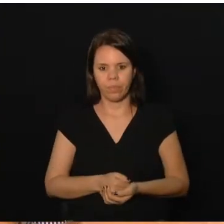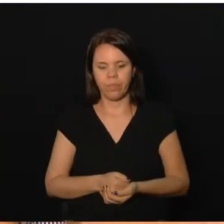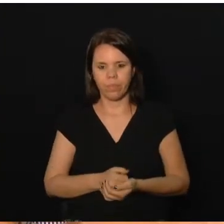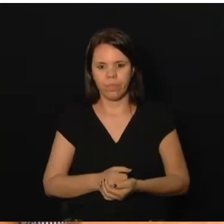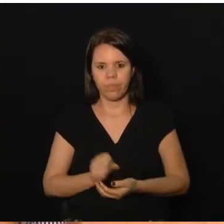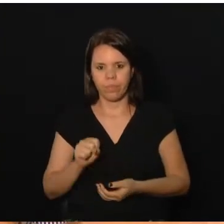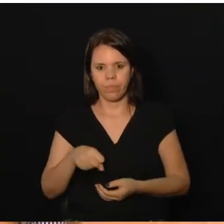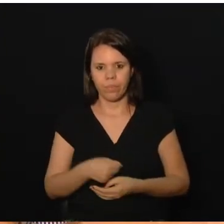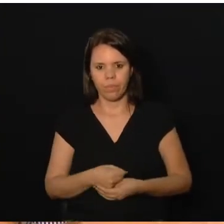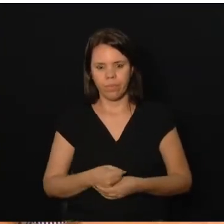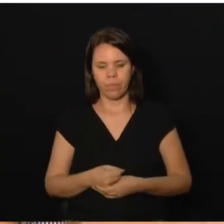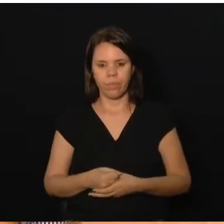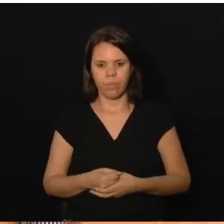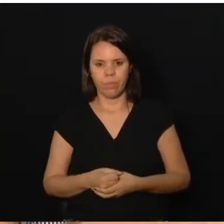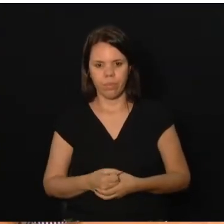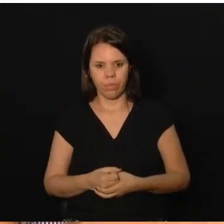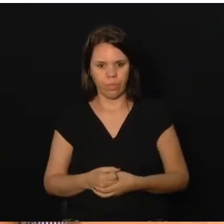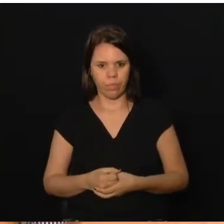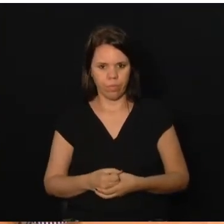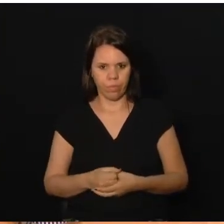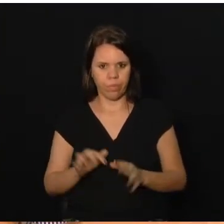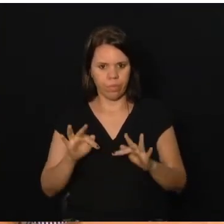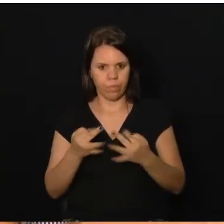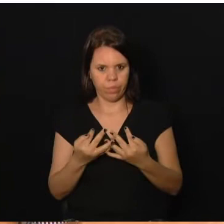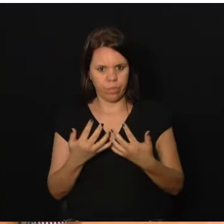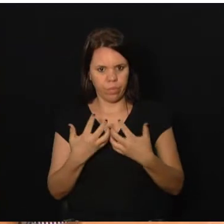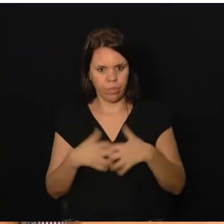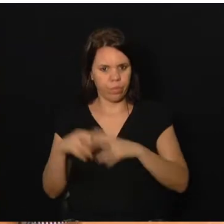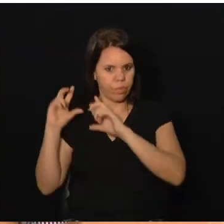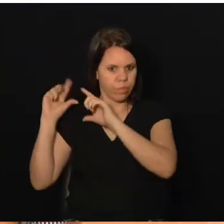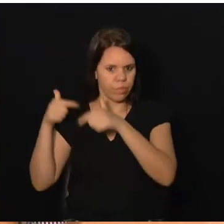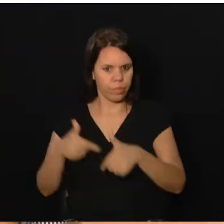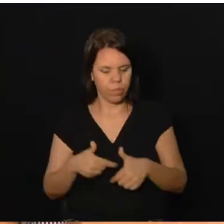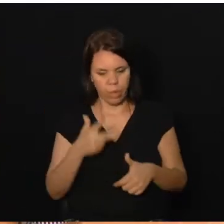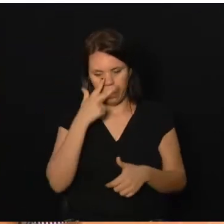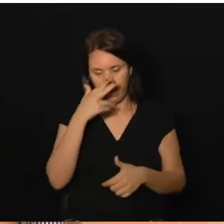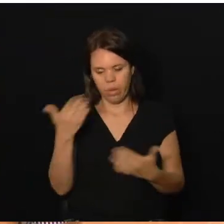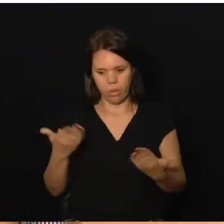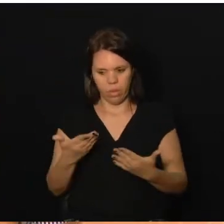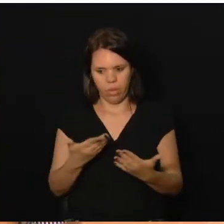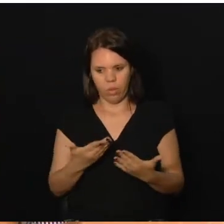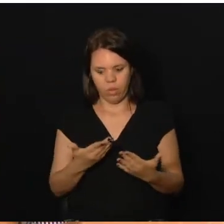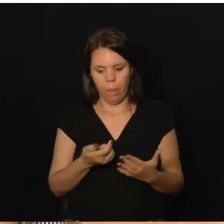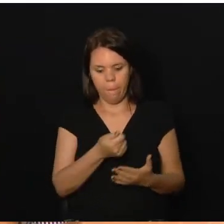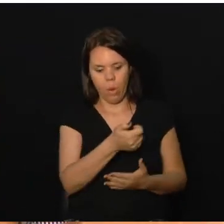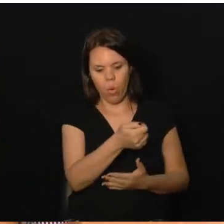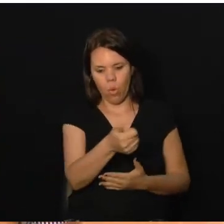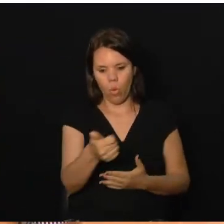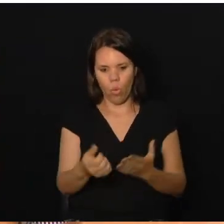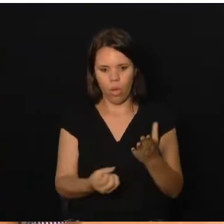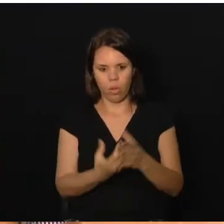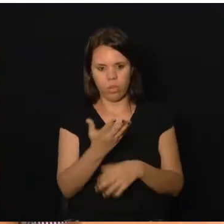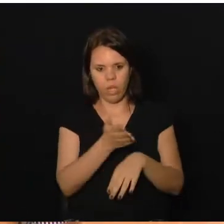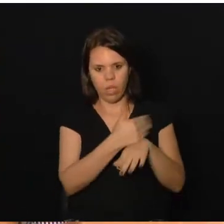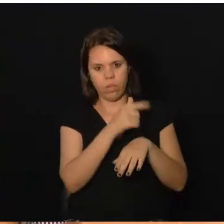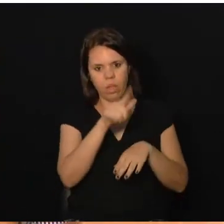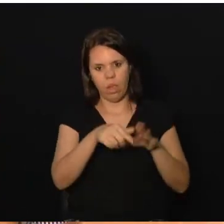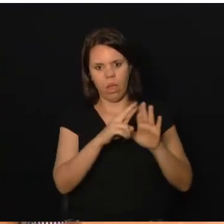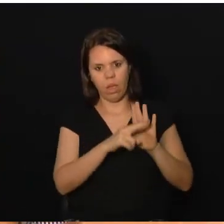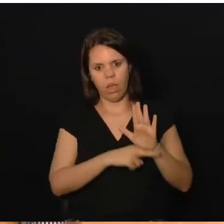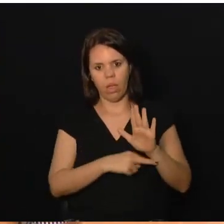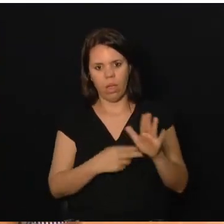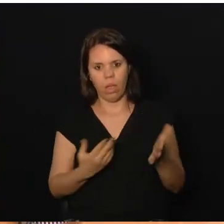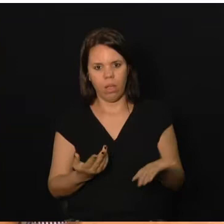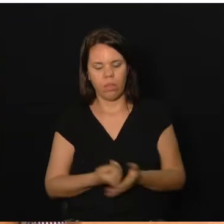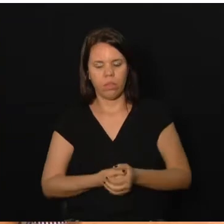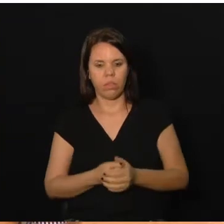Sim? Agora, a família funcional virou exceção no dia de hoje. E que antes era regra. Era uma